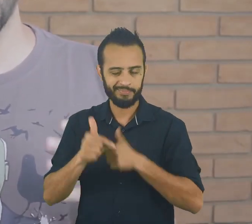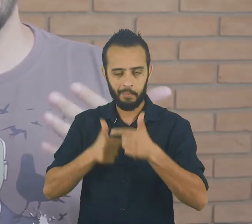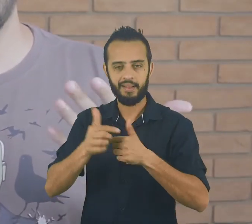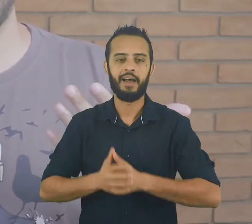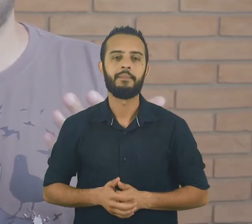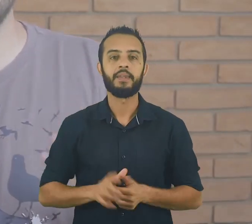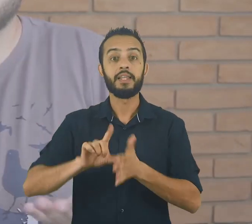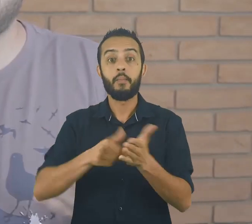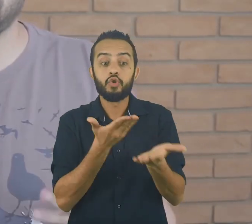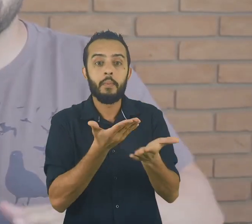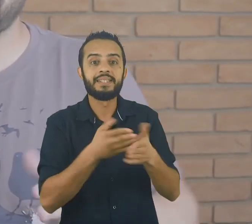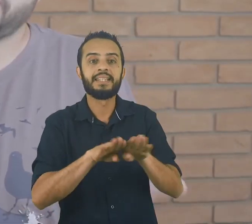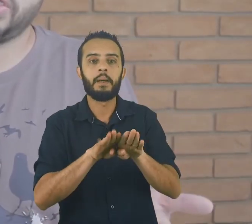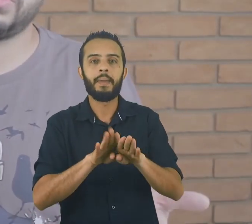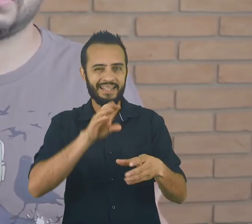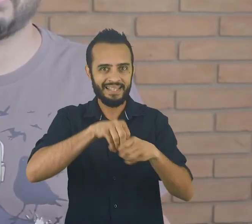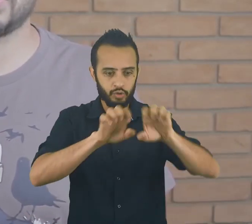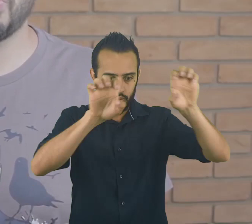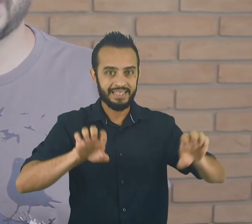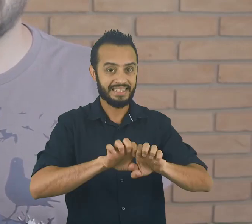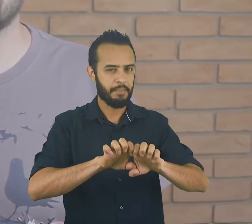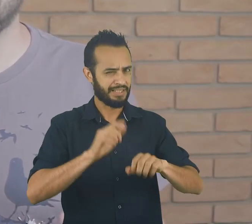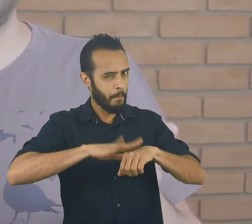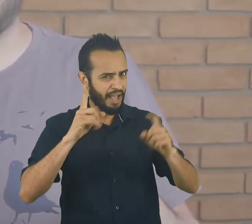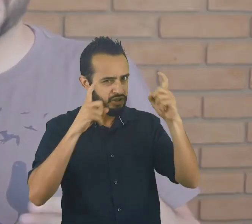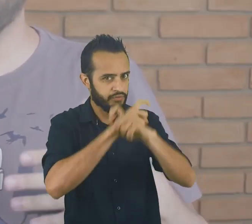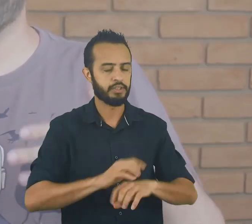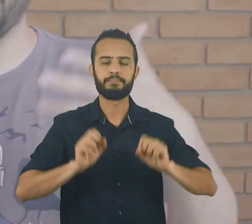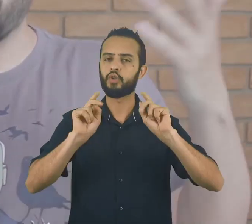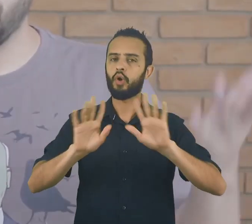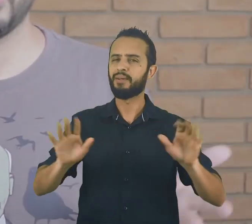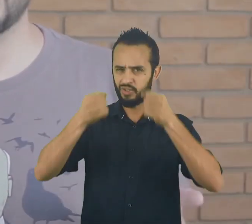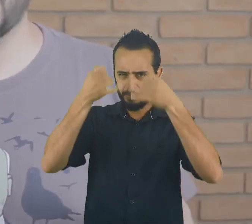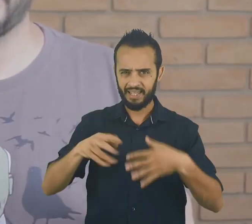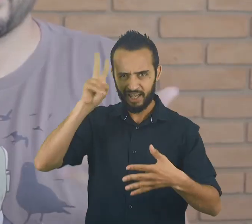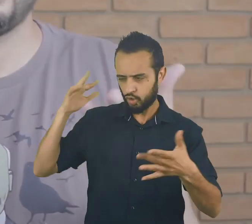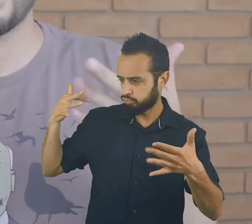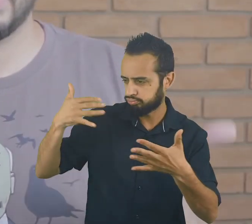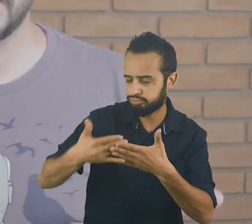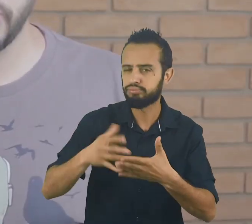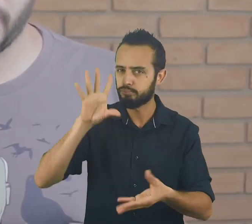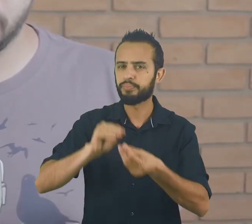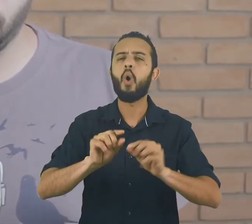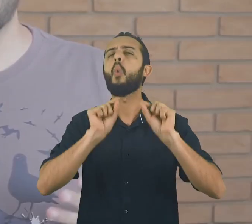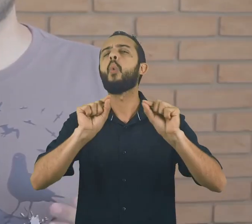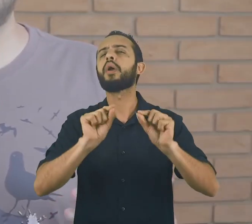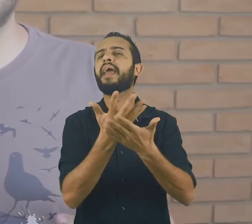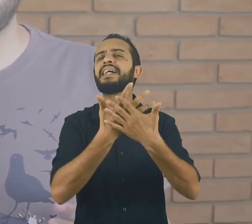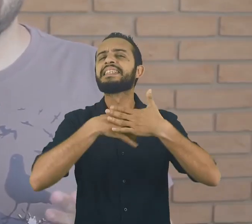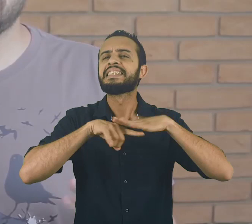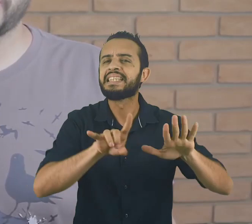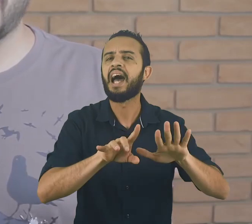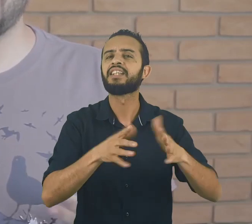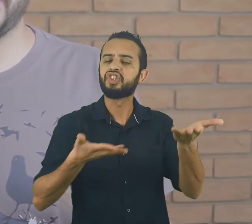e comecei a estudar a interatividade dentro de sistemas complicados. Tá, agora que eu falei um monte de história, tá, o que é design de interação? A